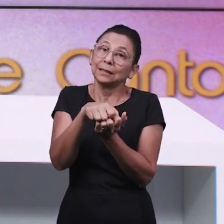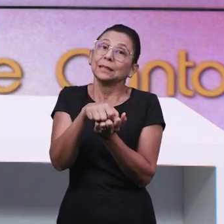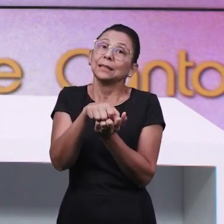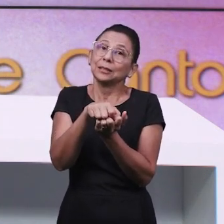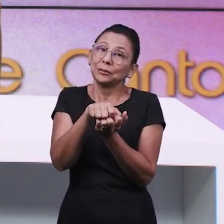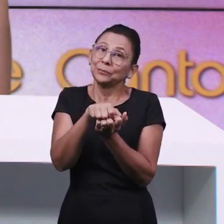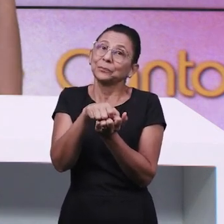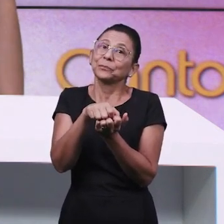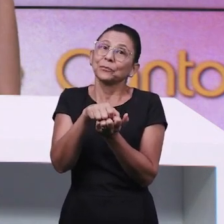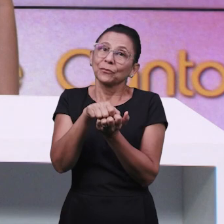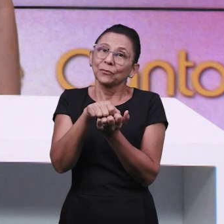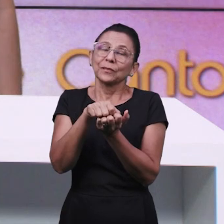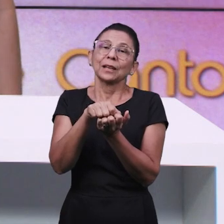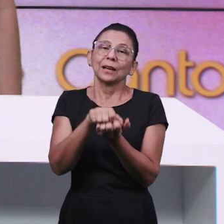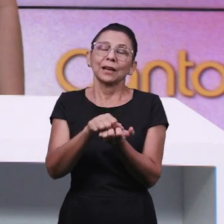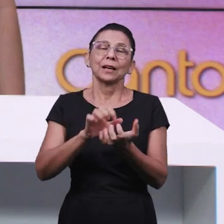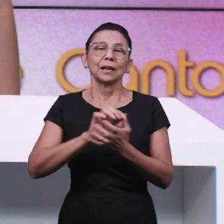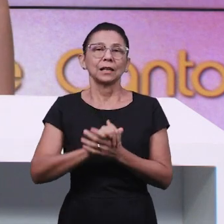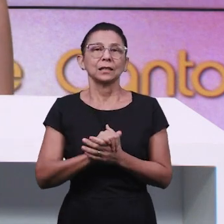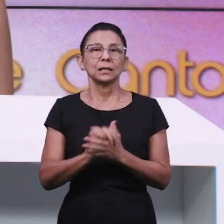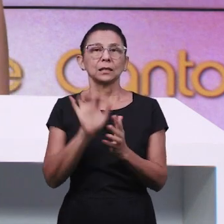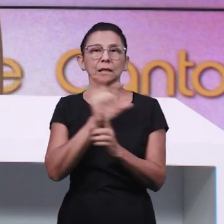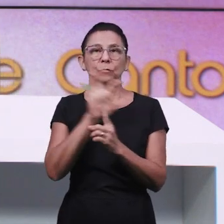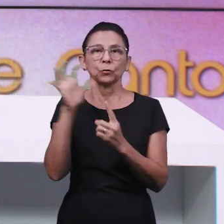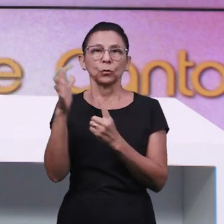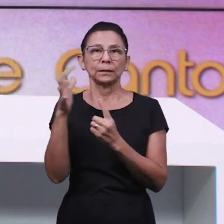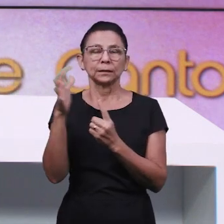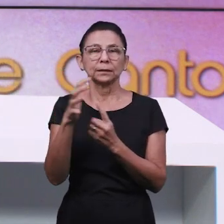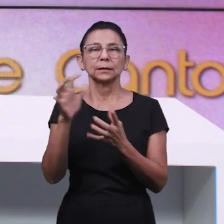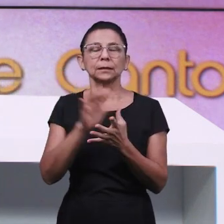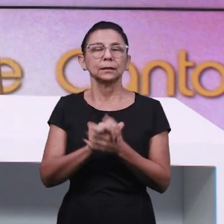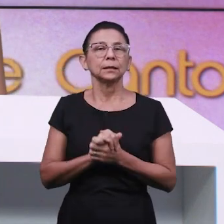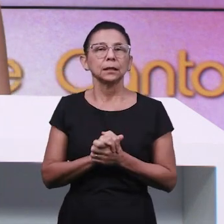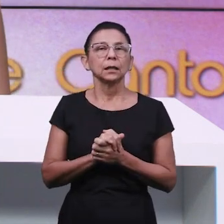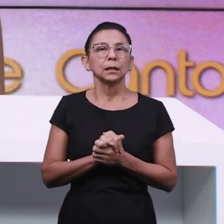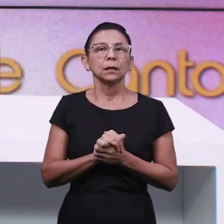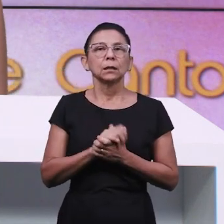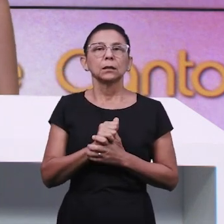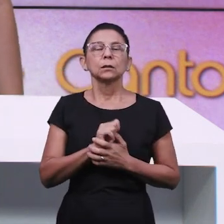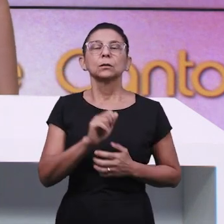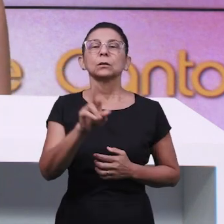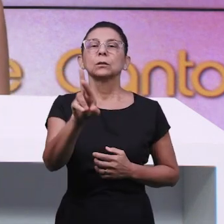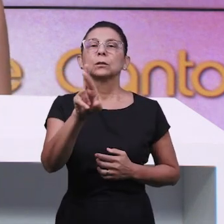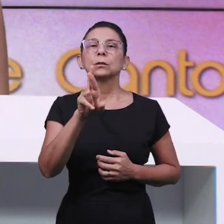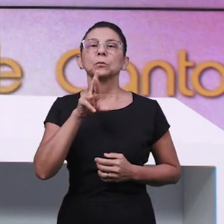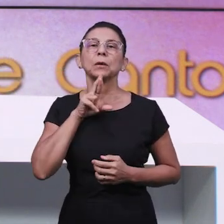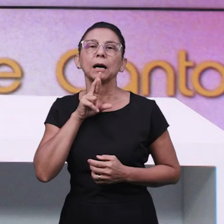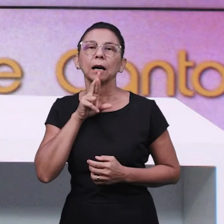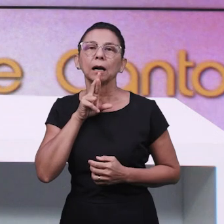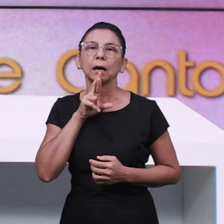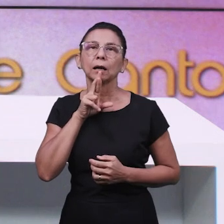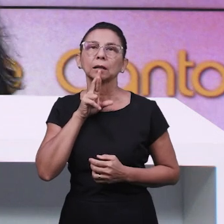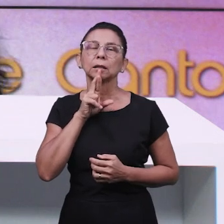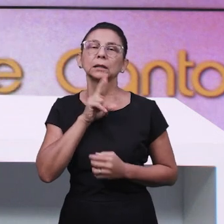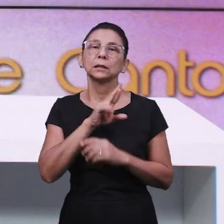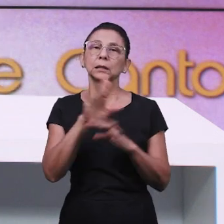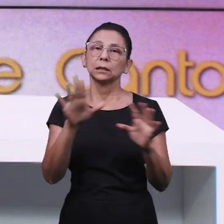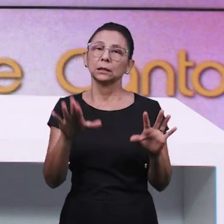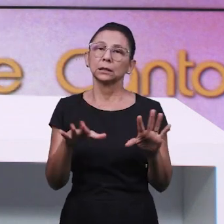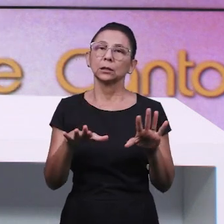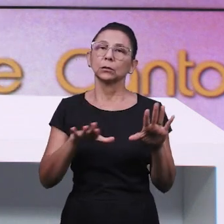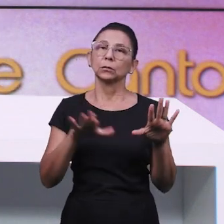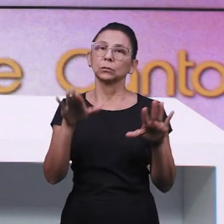ar que está sendo expirado. Esse movimento influencia no som que está sendo emitido. Então, todo